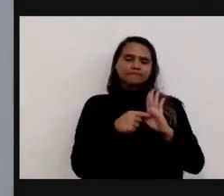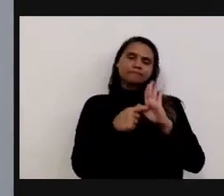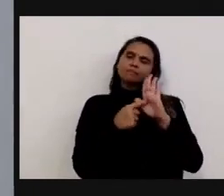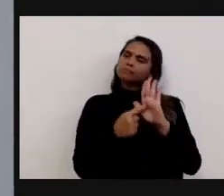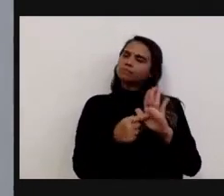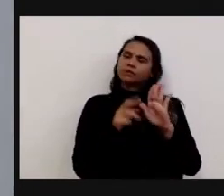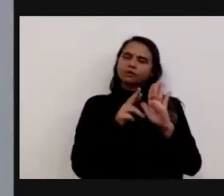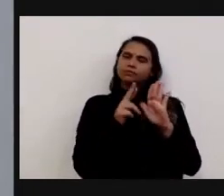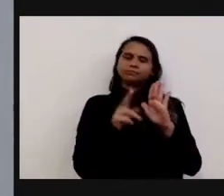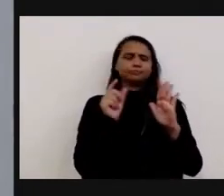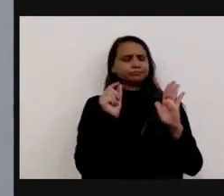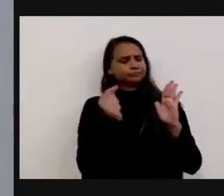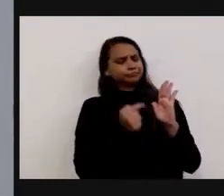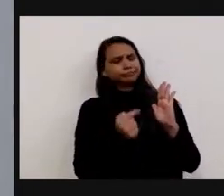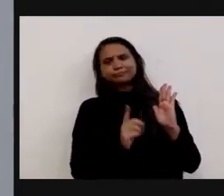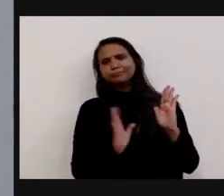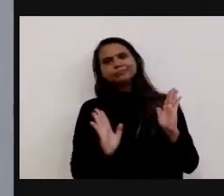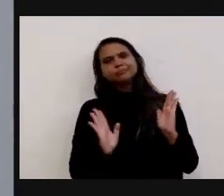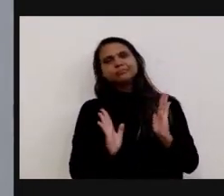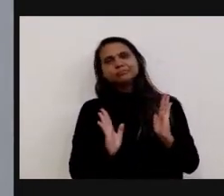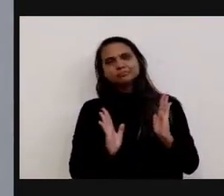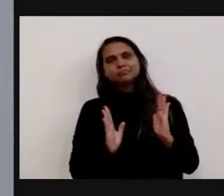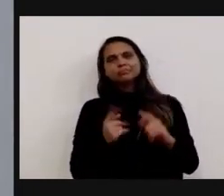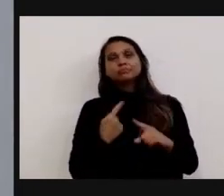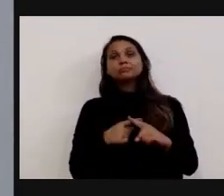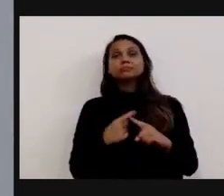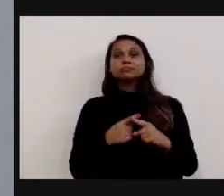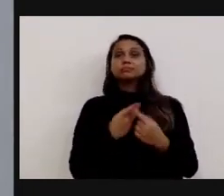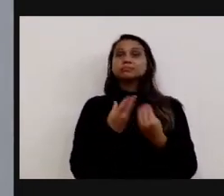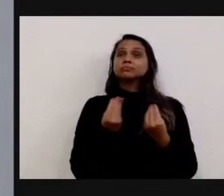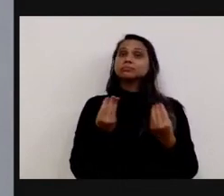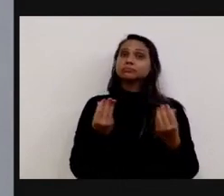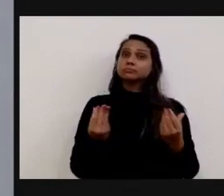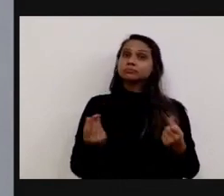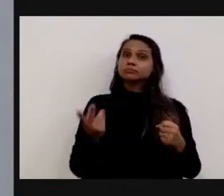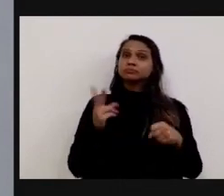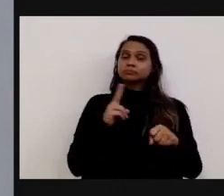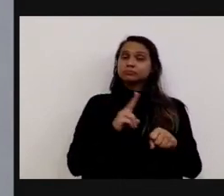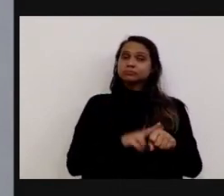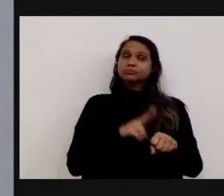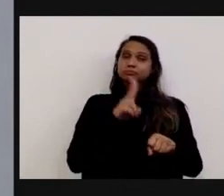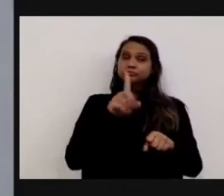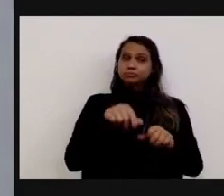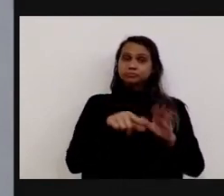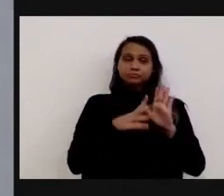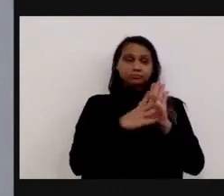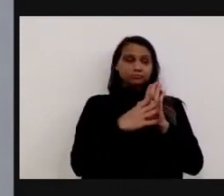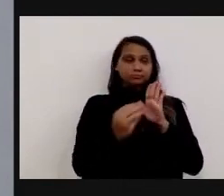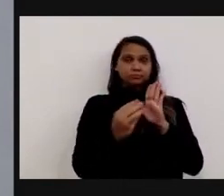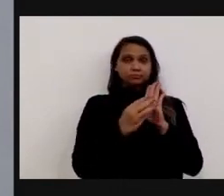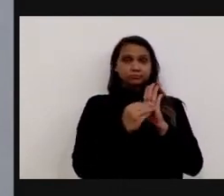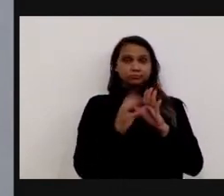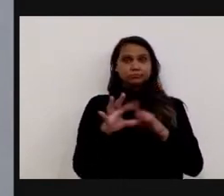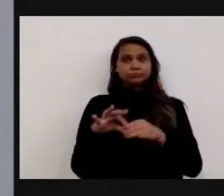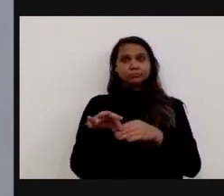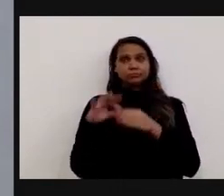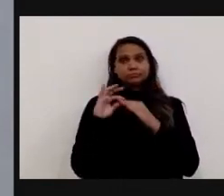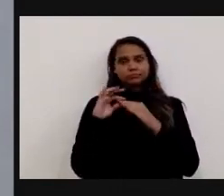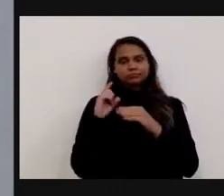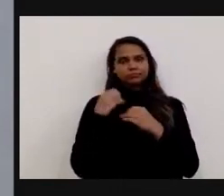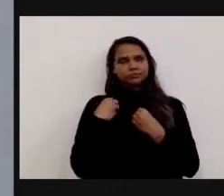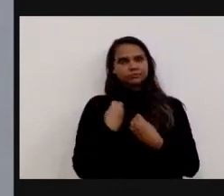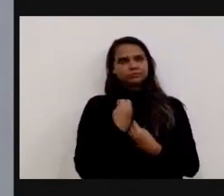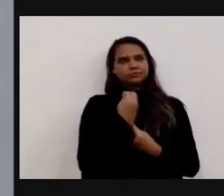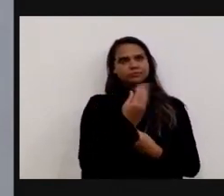horroroso lá que que a gente faz com esse resultado porque muitas vezes estava associado a modelos de liderança aí você manda